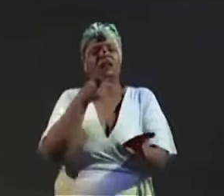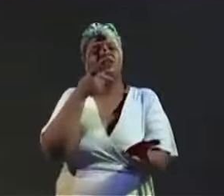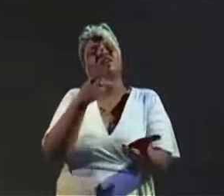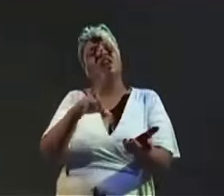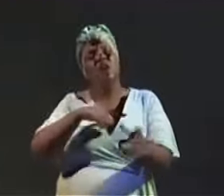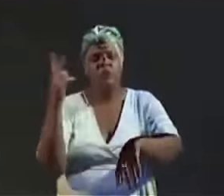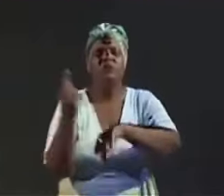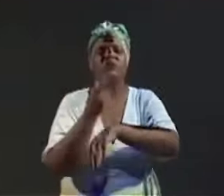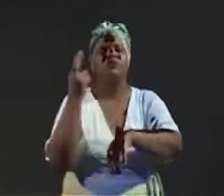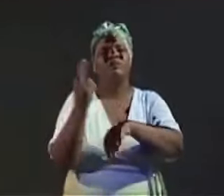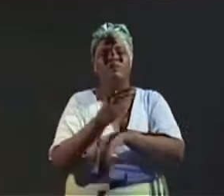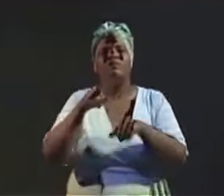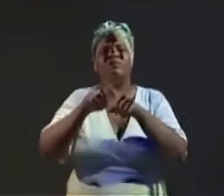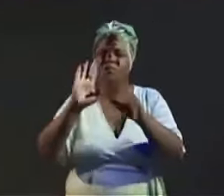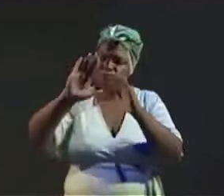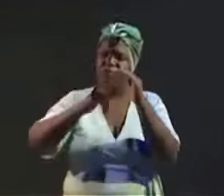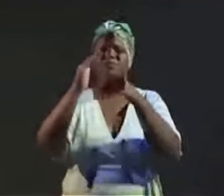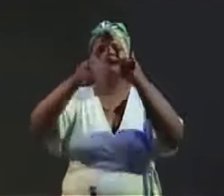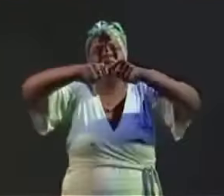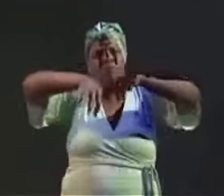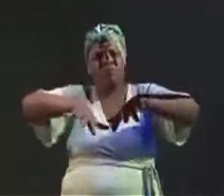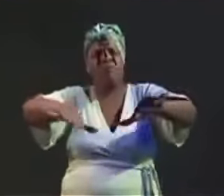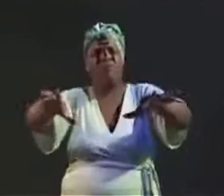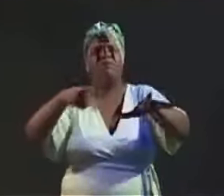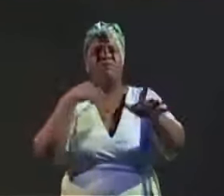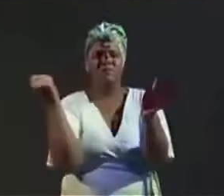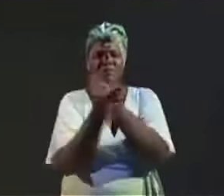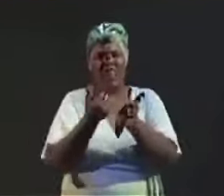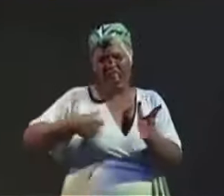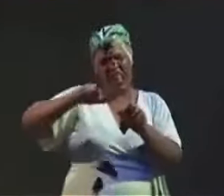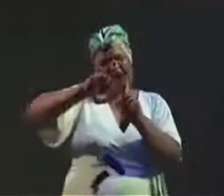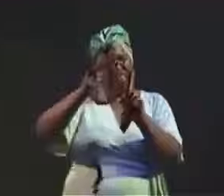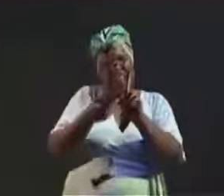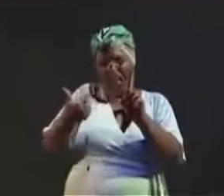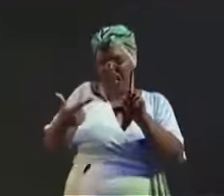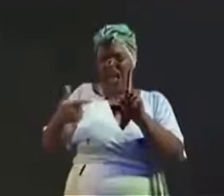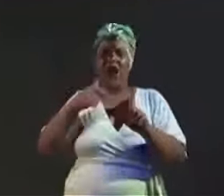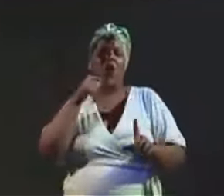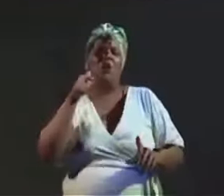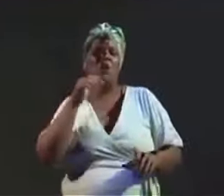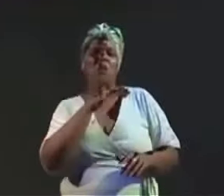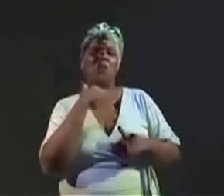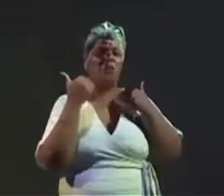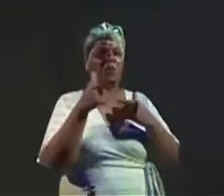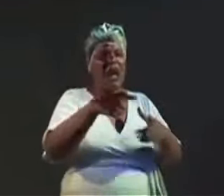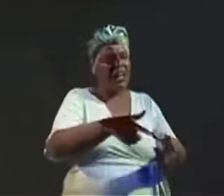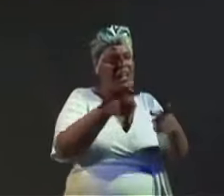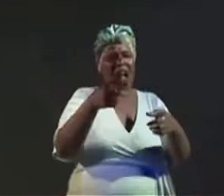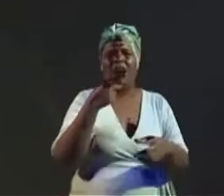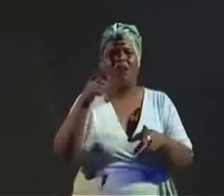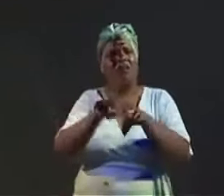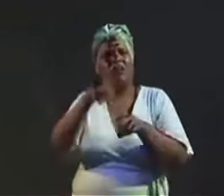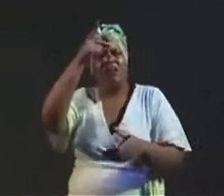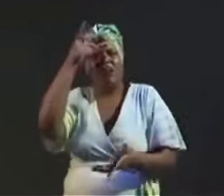de tonelada, o comércio prospera e só complica. A neguinha parindo aos 12 anos, uma tia esconde da chacina. O pivete quer fuga, o chapa quente,